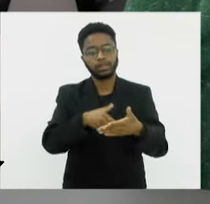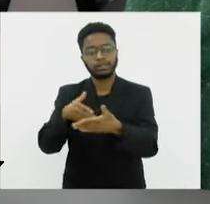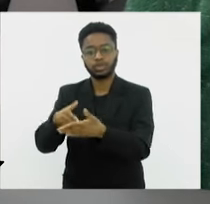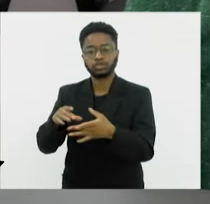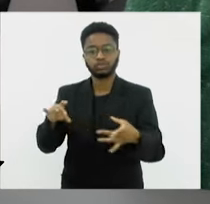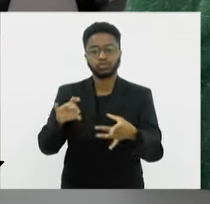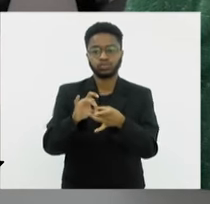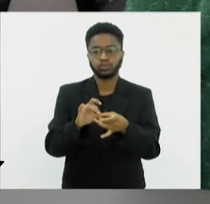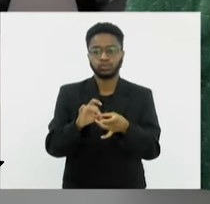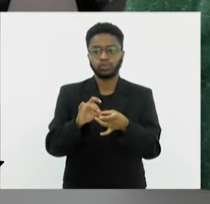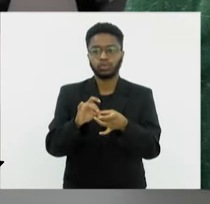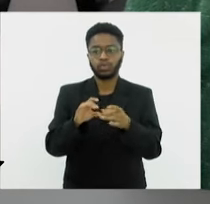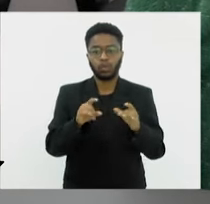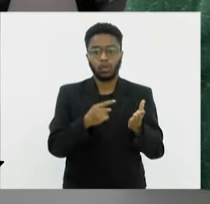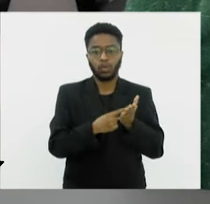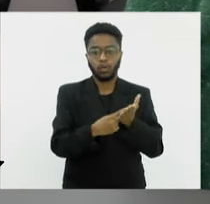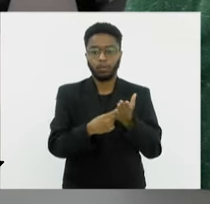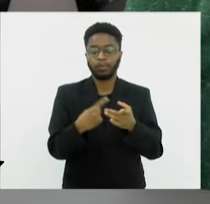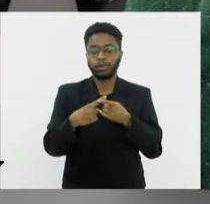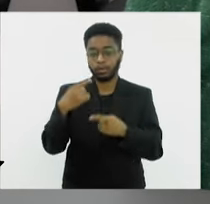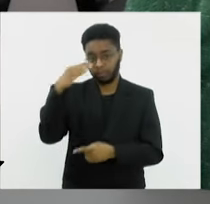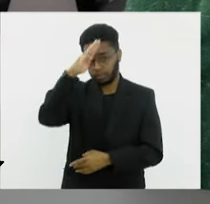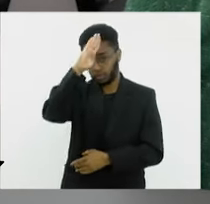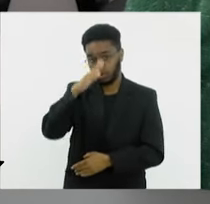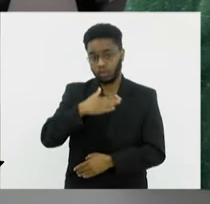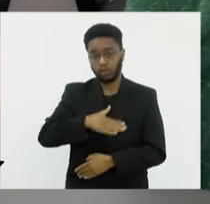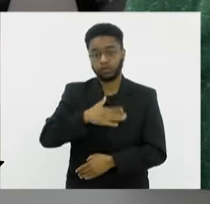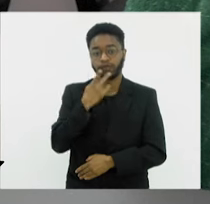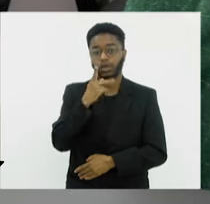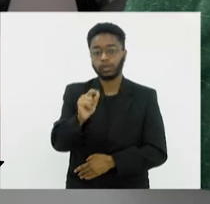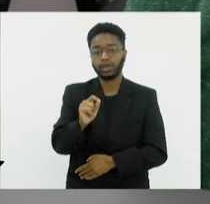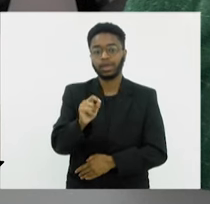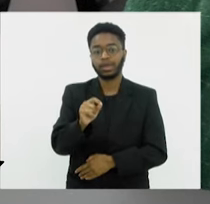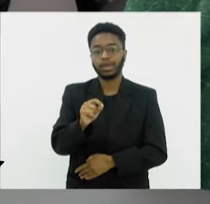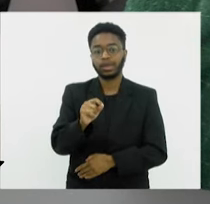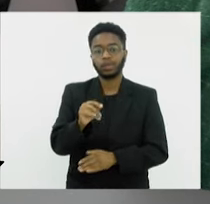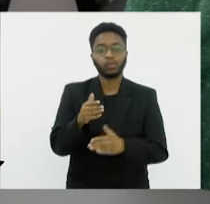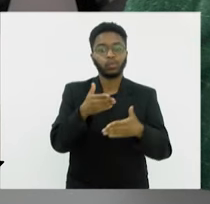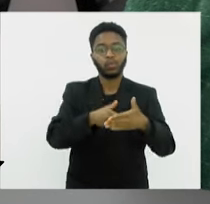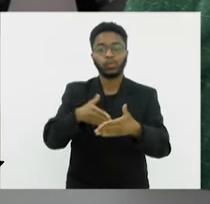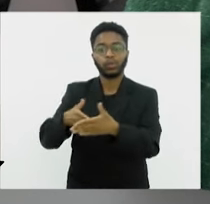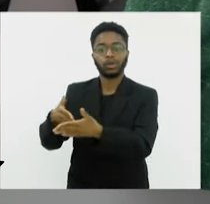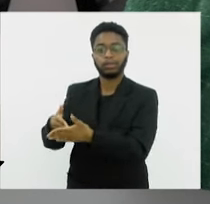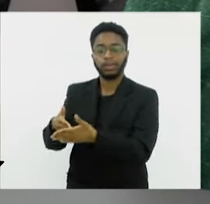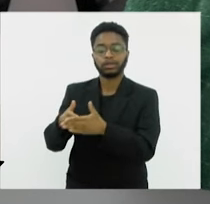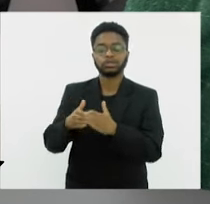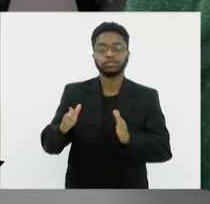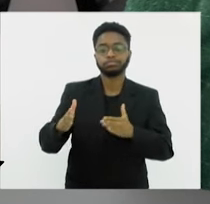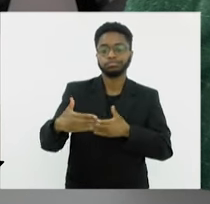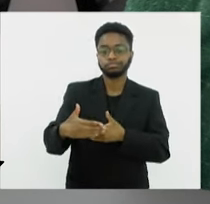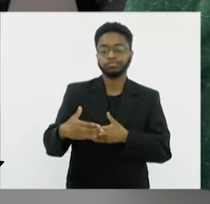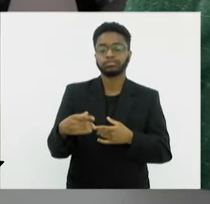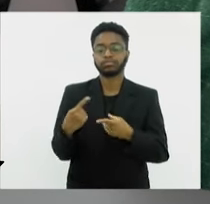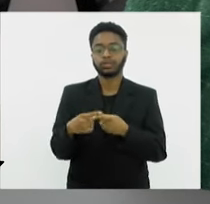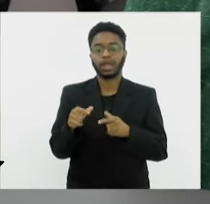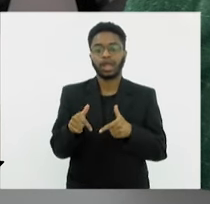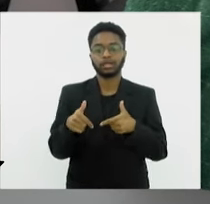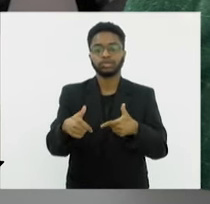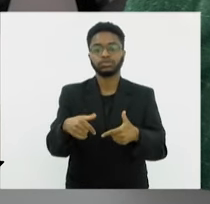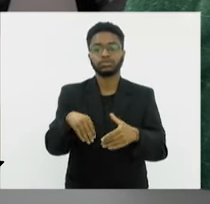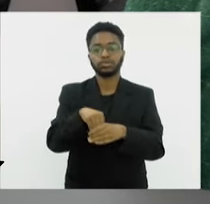né? O Bolsonaro gostava de falar dos limites das quatro linhas. Um limite que ele operou dentro